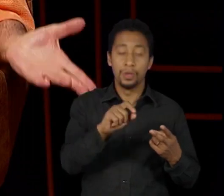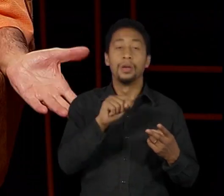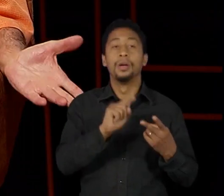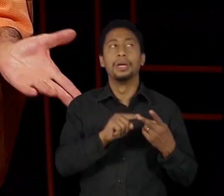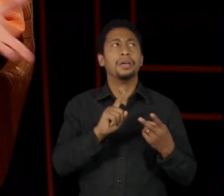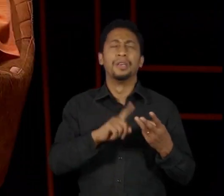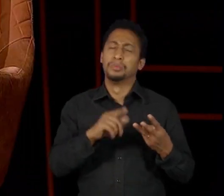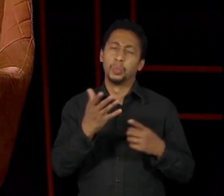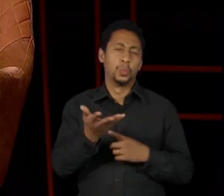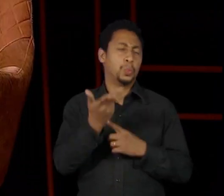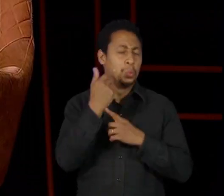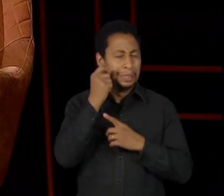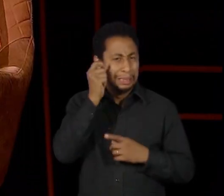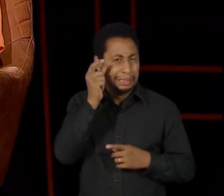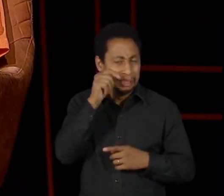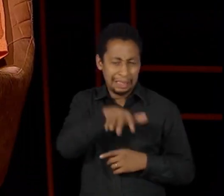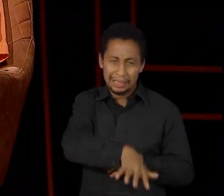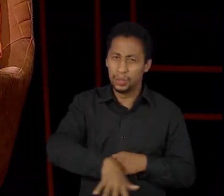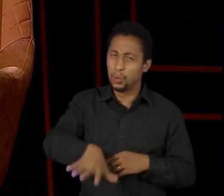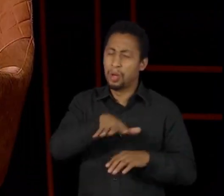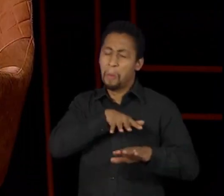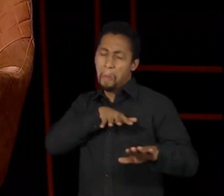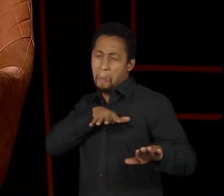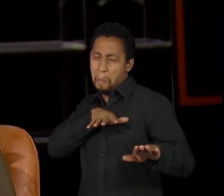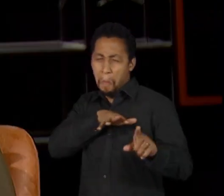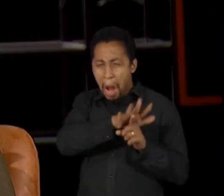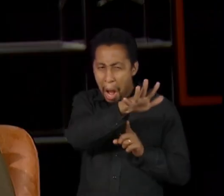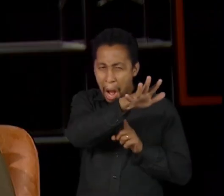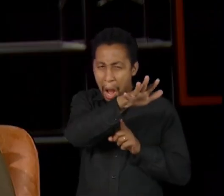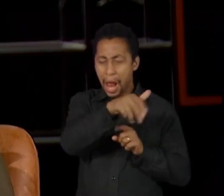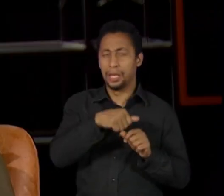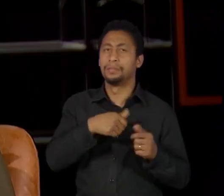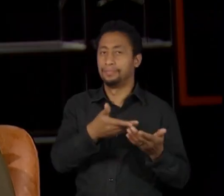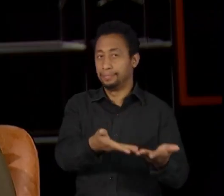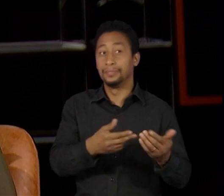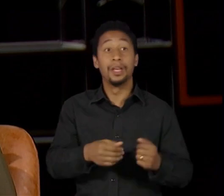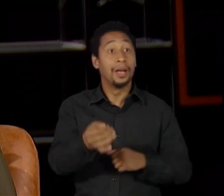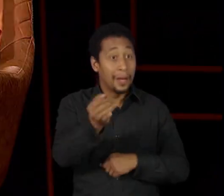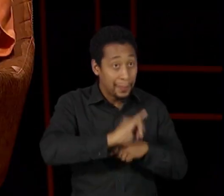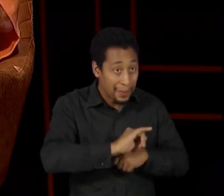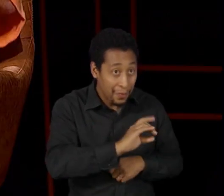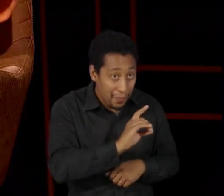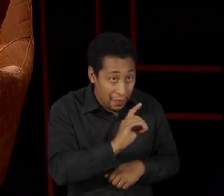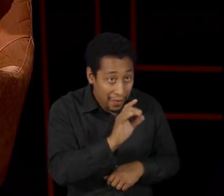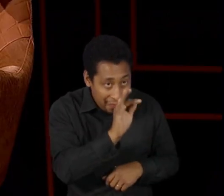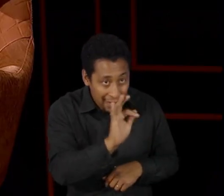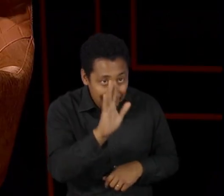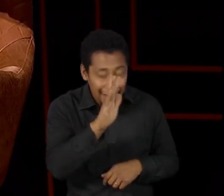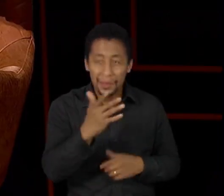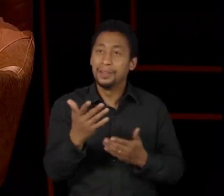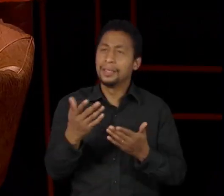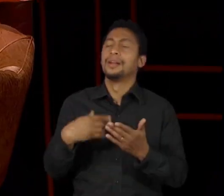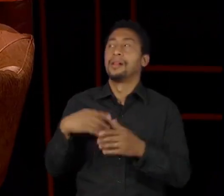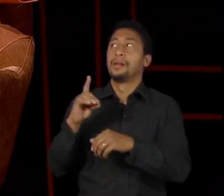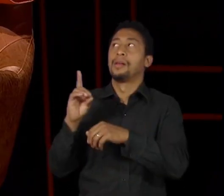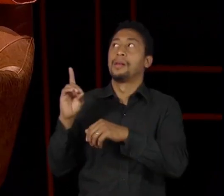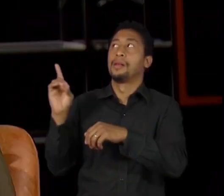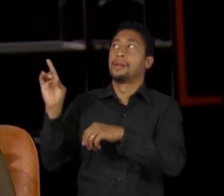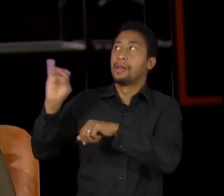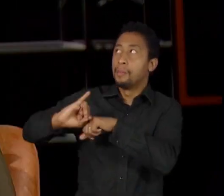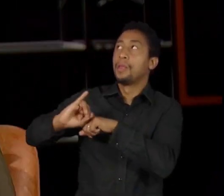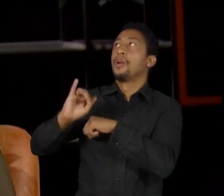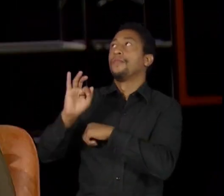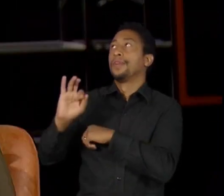artística lotado. Sim. E todo mundo... Mesmo a Capital Federal. A Capital Federal, mas a Capital Federal já é 72, né?